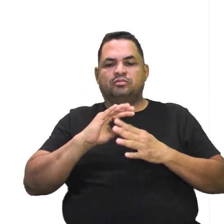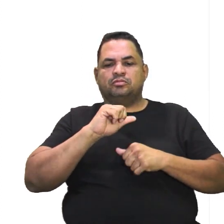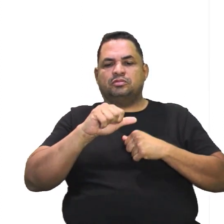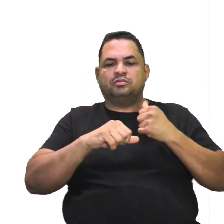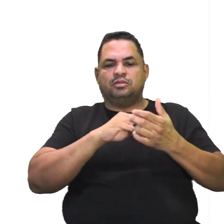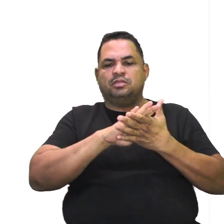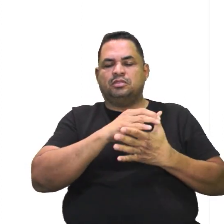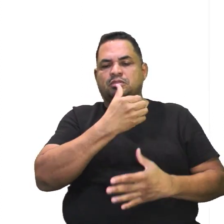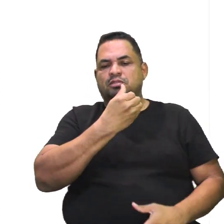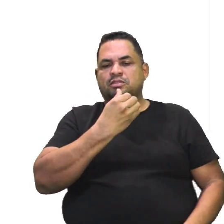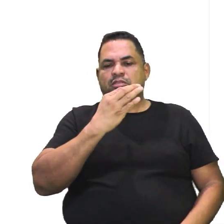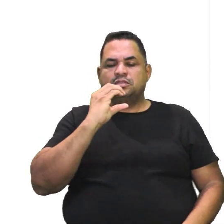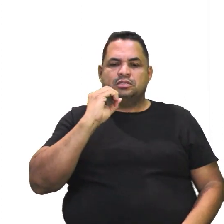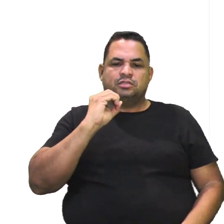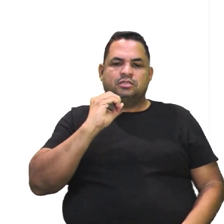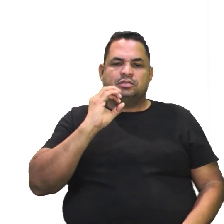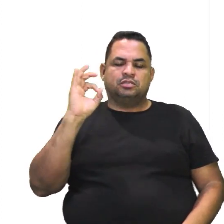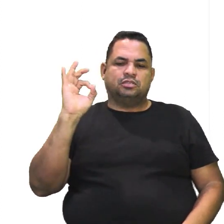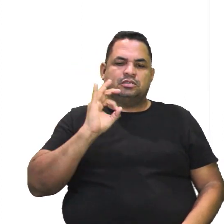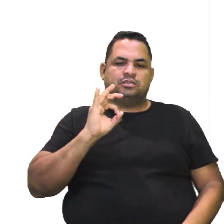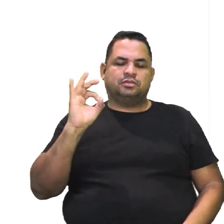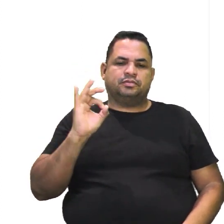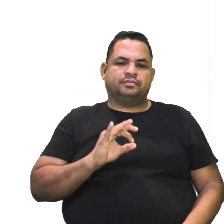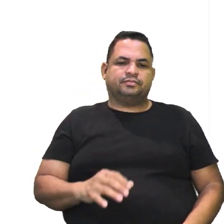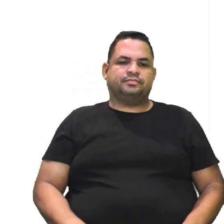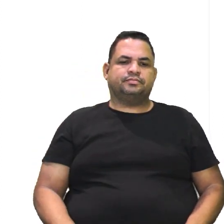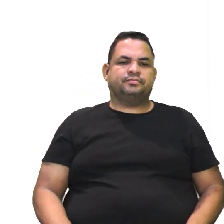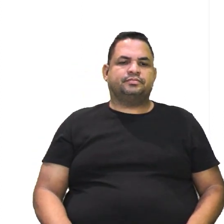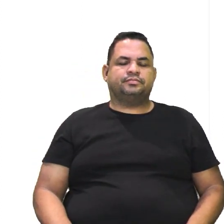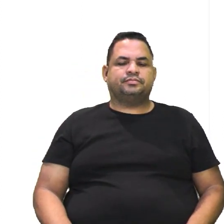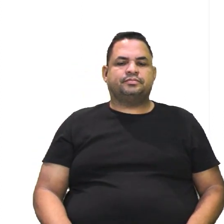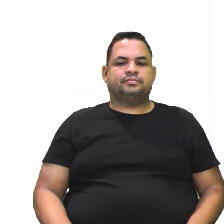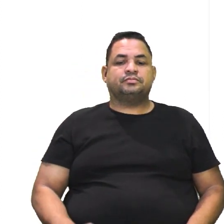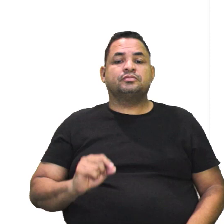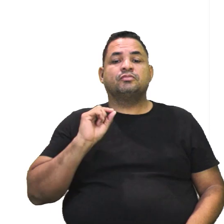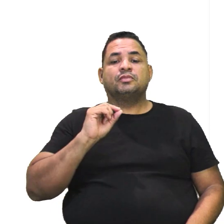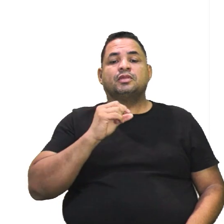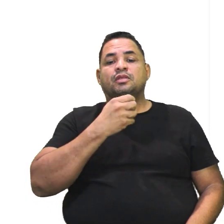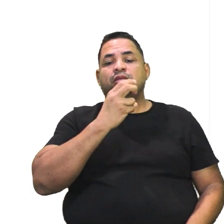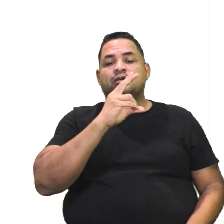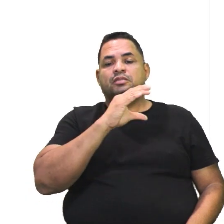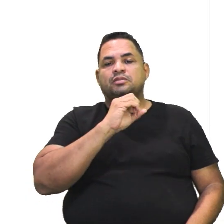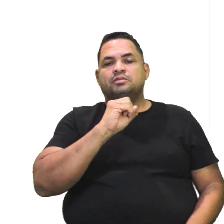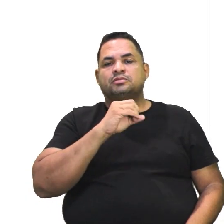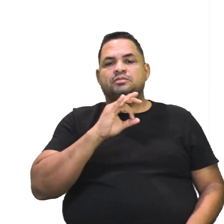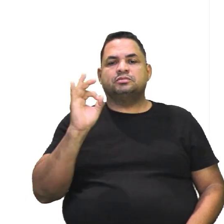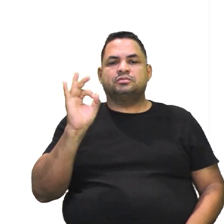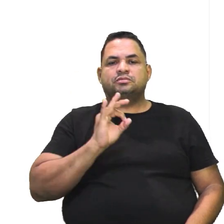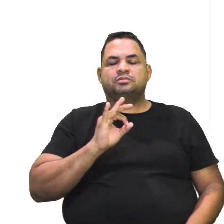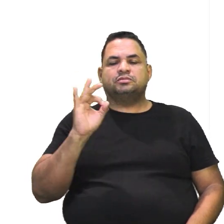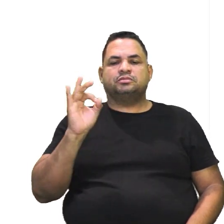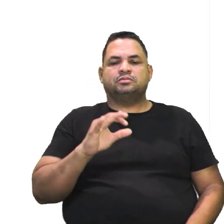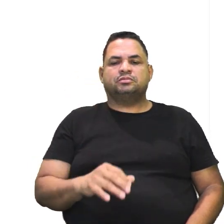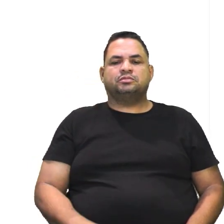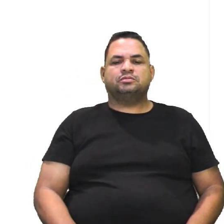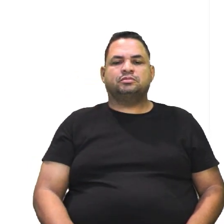60%. Pode ser. Agora, assim, uma coisa que é importante, esse 58,8 é o quê? É porcentagem, tá? Então é